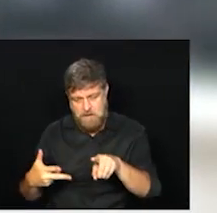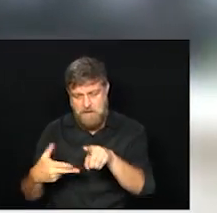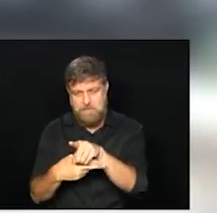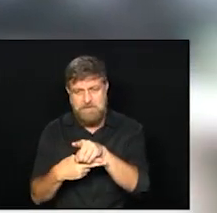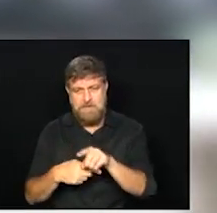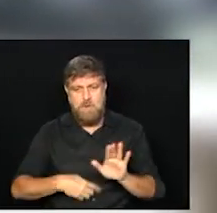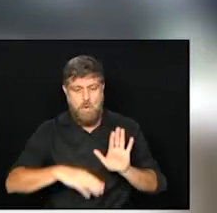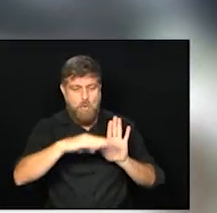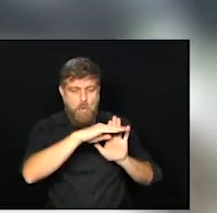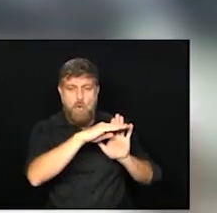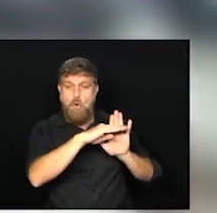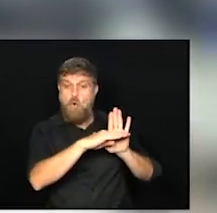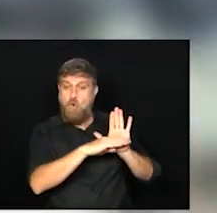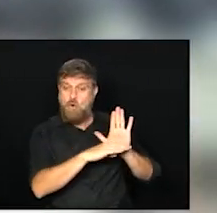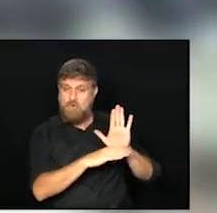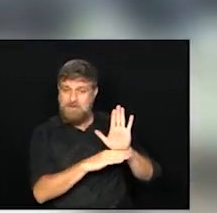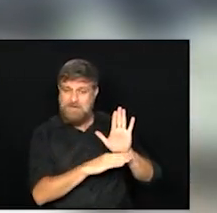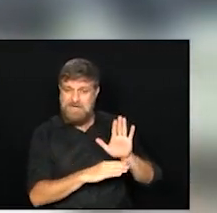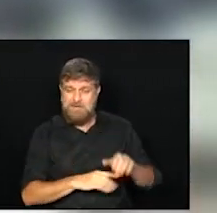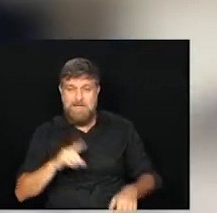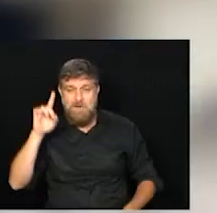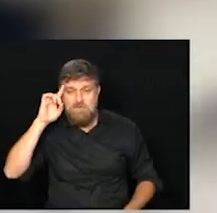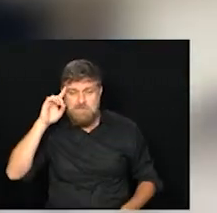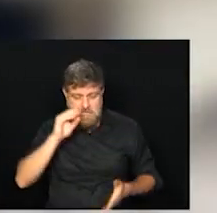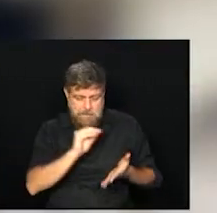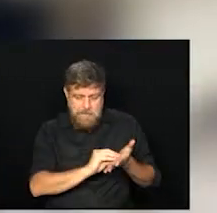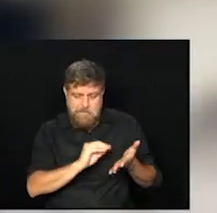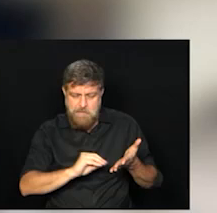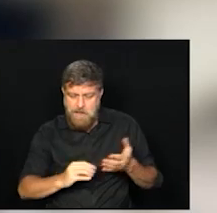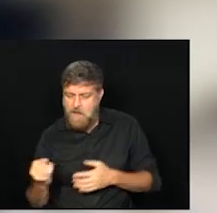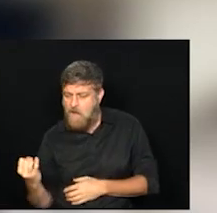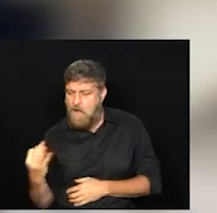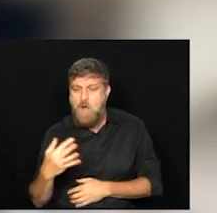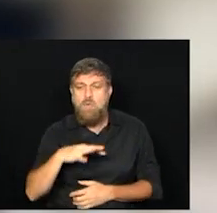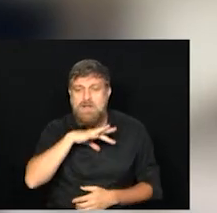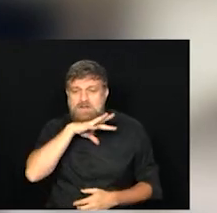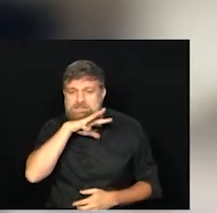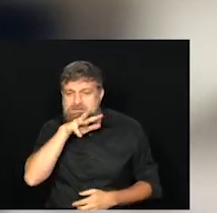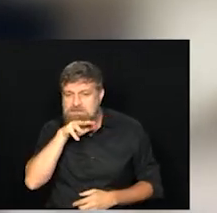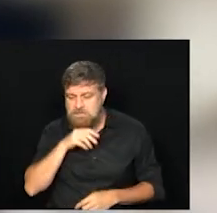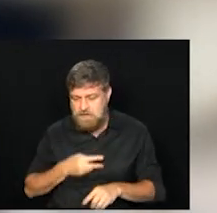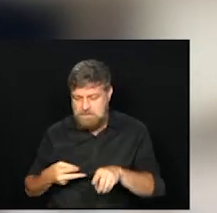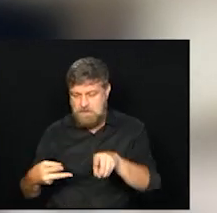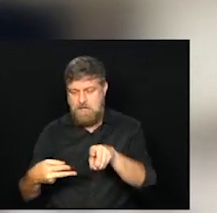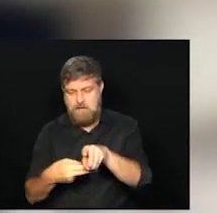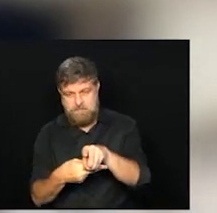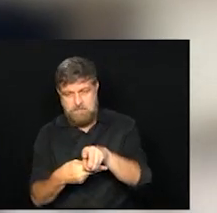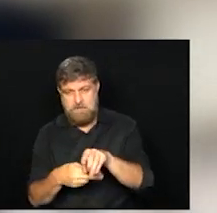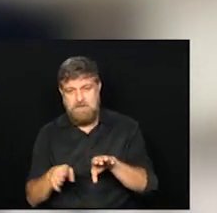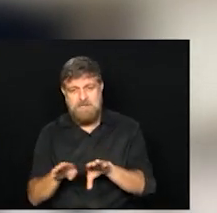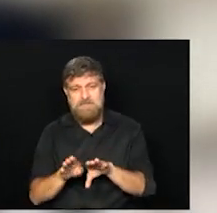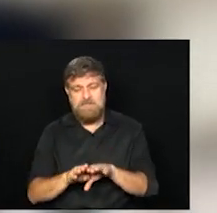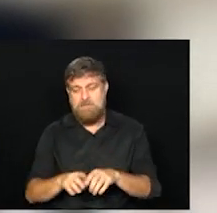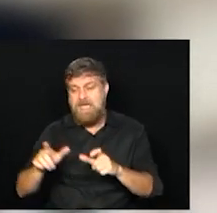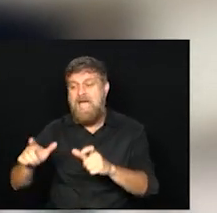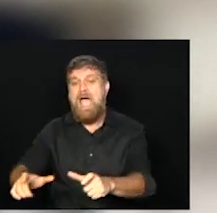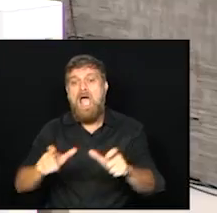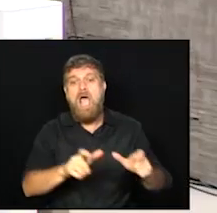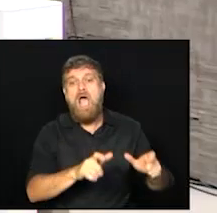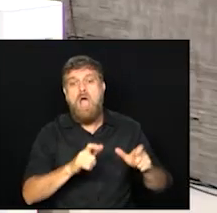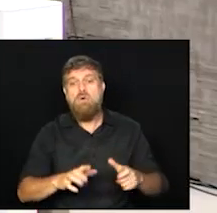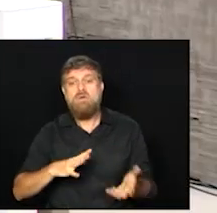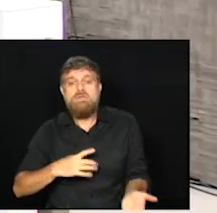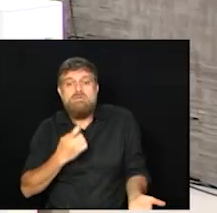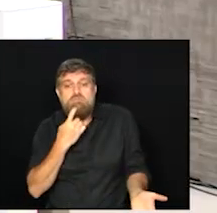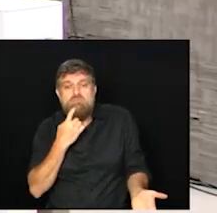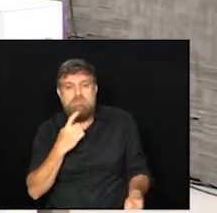cronograma planejado pela Prefeitura de Campinas, quantos animais serão atendidos pelo programa e em quais regiões da cidade.